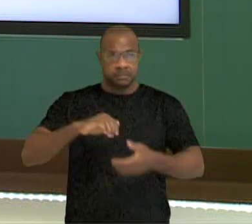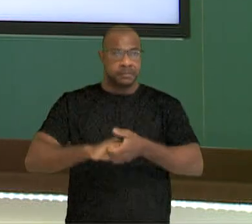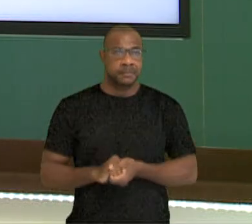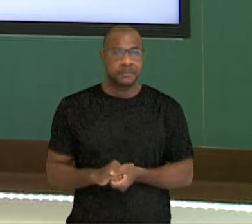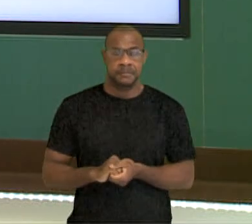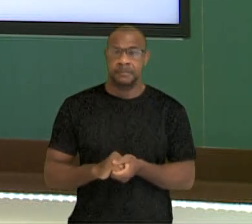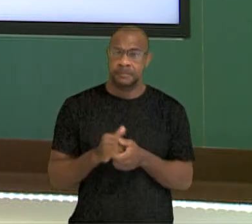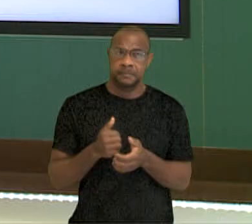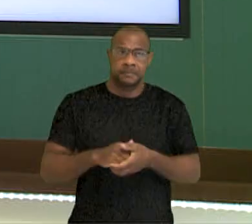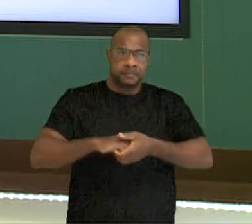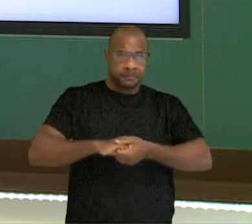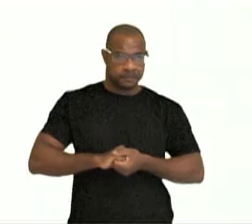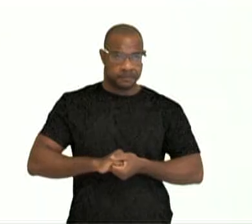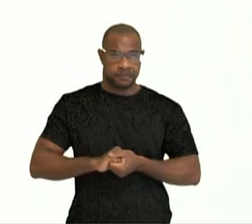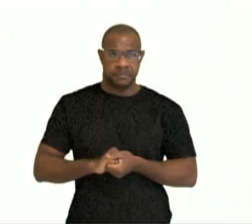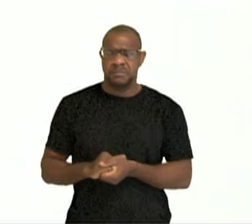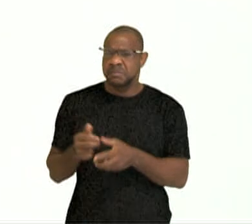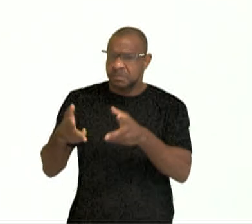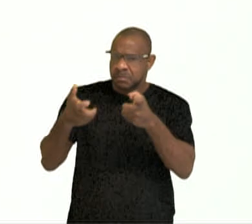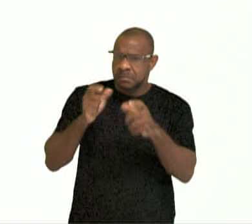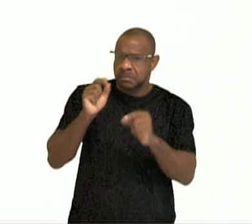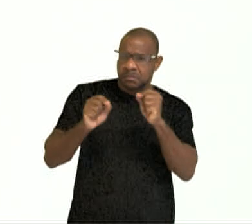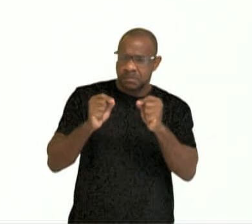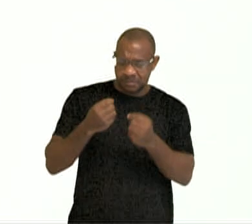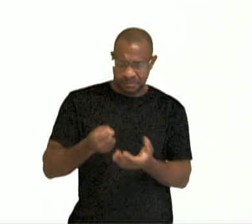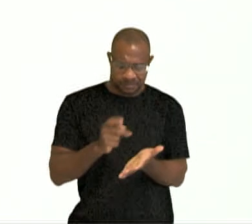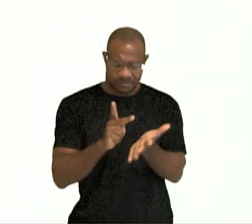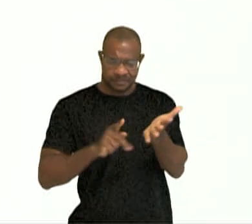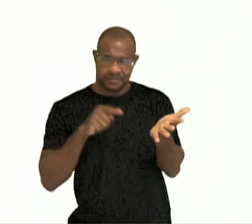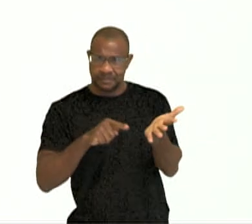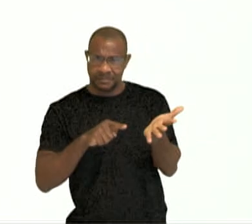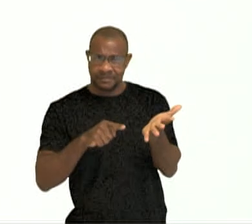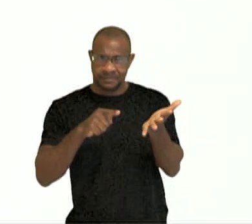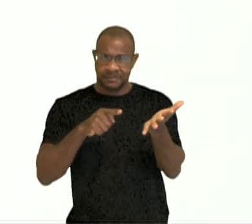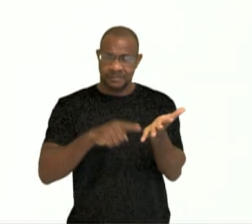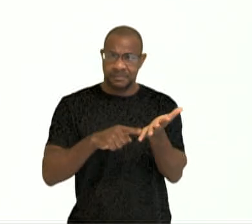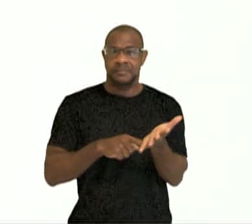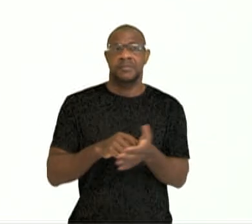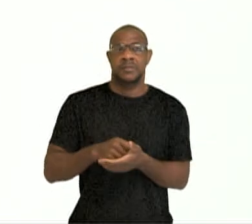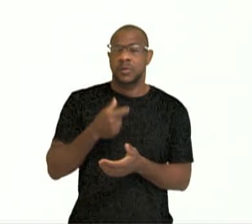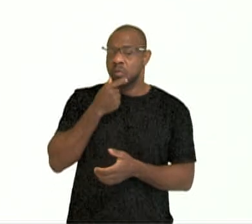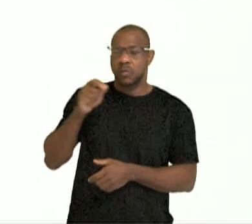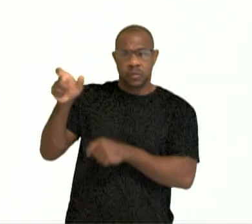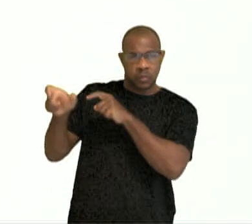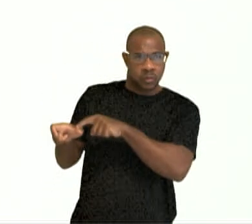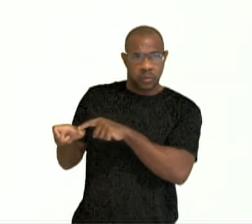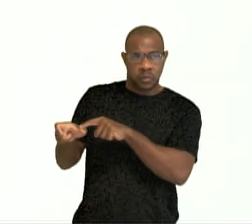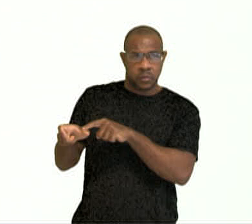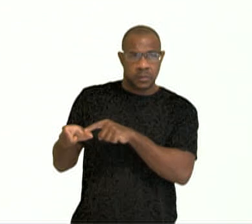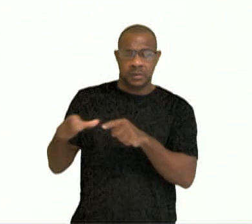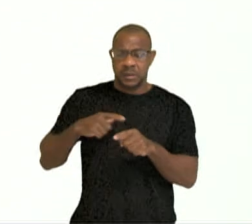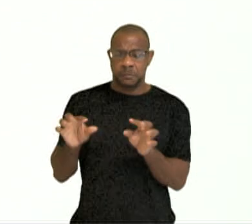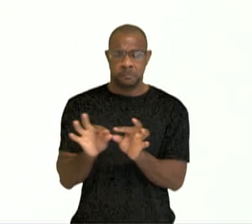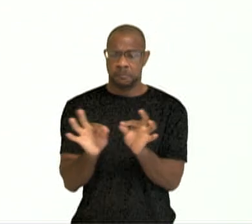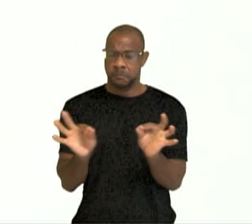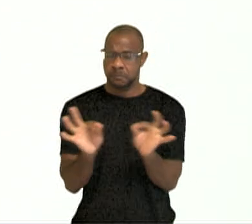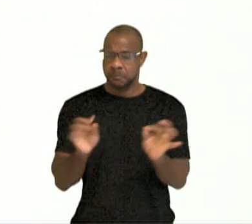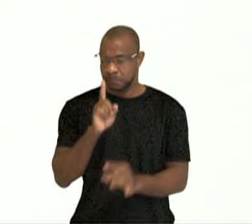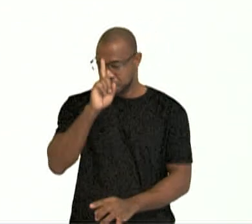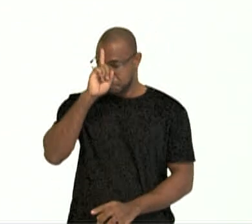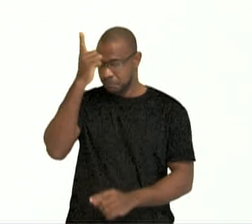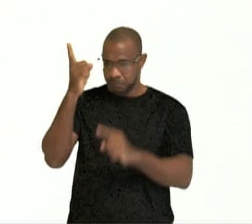o seguinte comando. Percebe-se no poema lido que a produção de Alberto Caeiro tende à simplicidade de